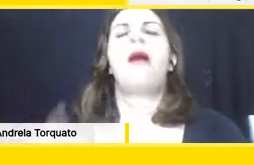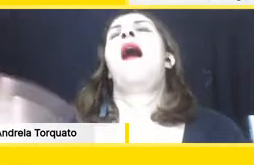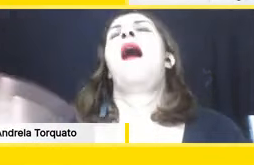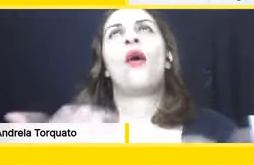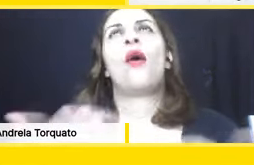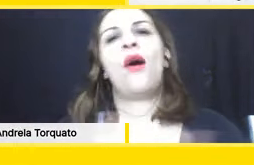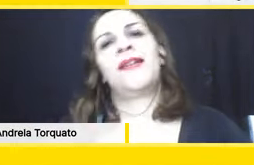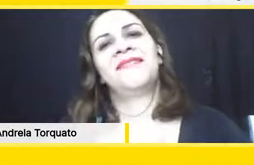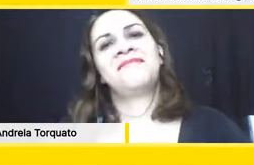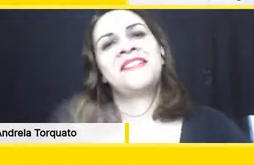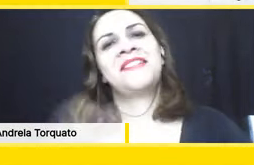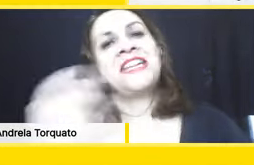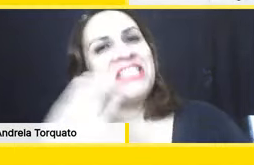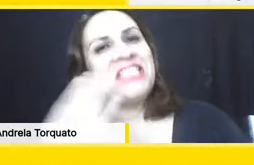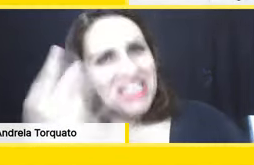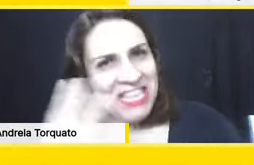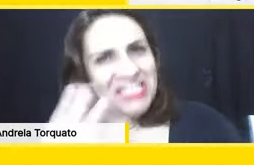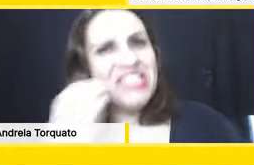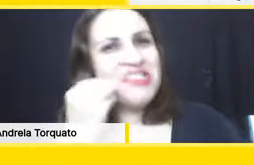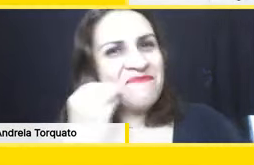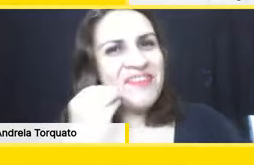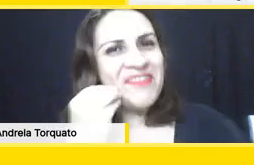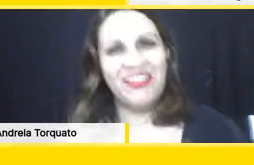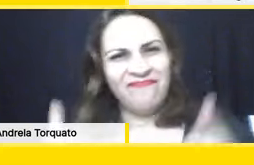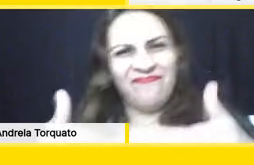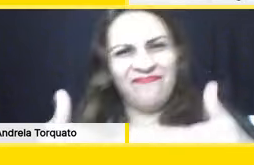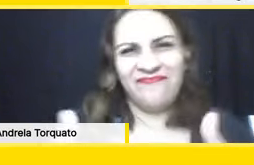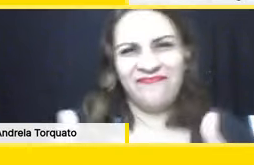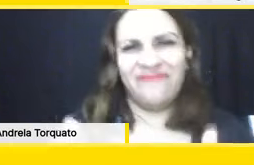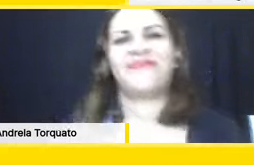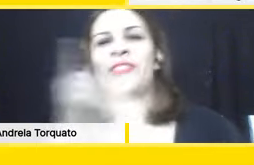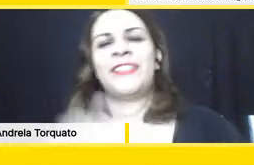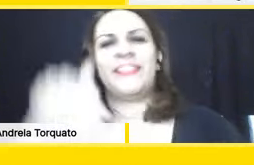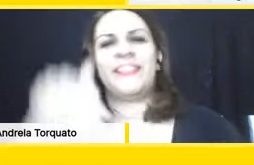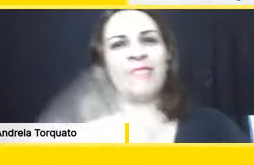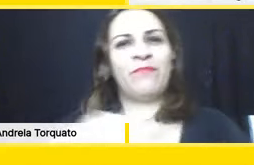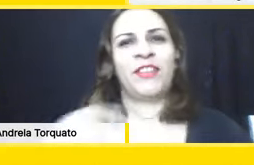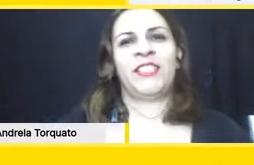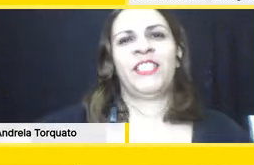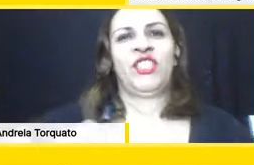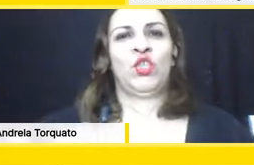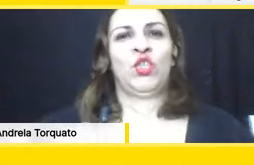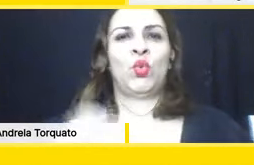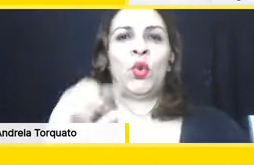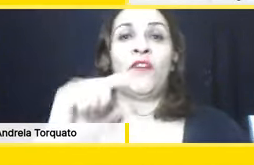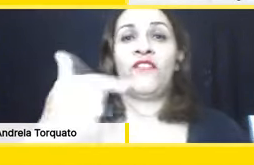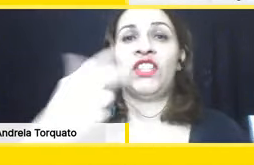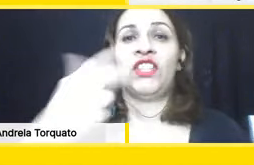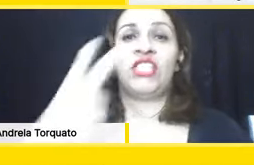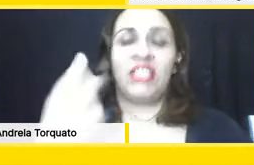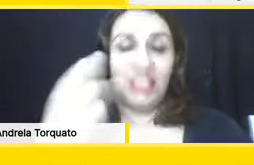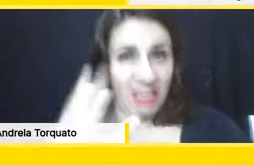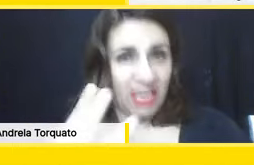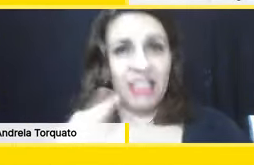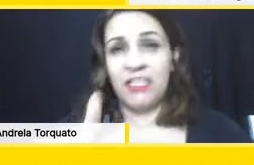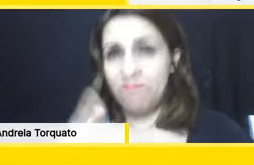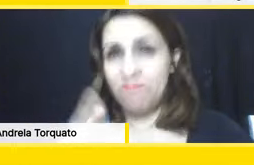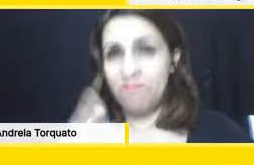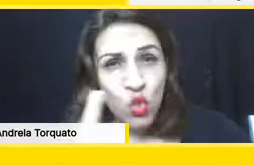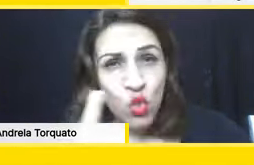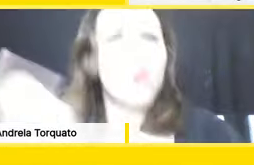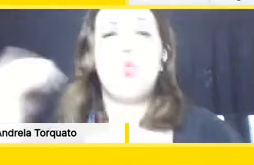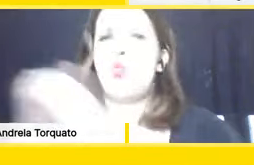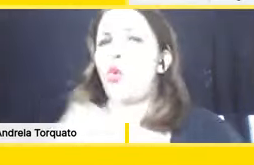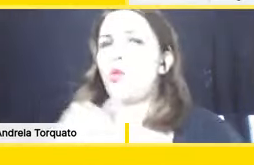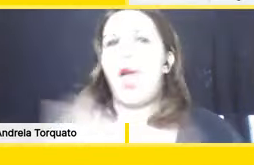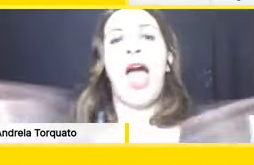minha terceira eleição, a minha reeleição para deputado distrital, com mais de 23 mil votos. Atualmente, eu estou como